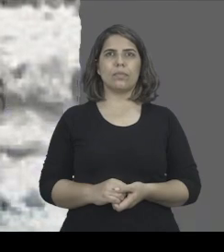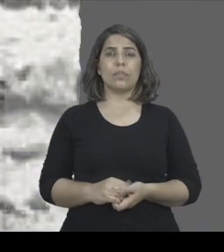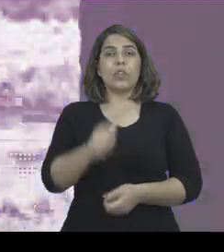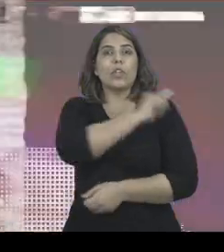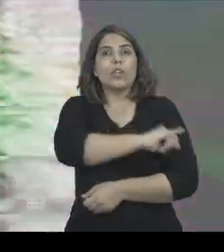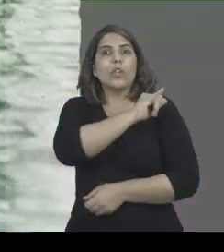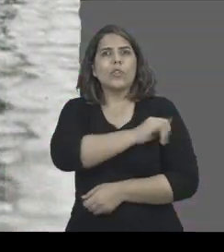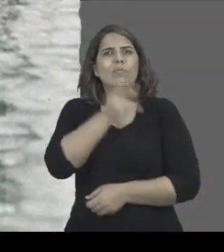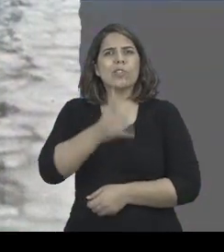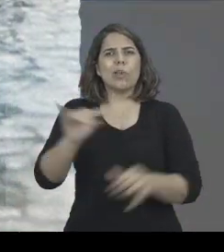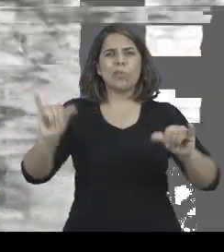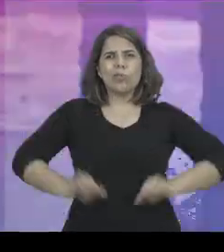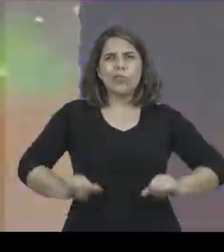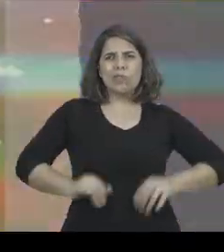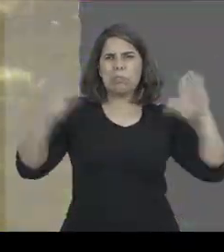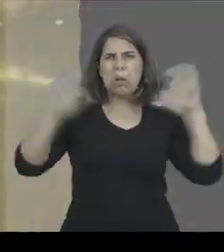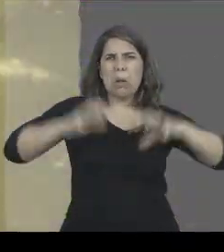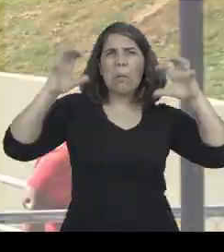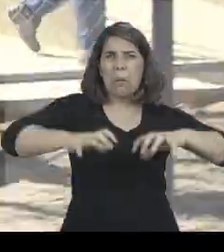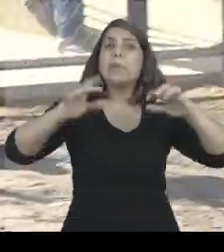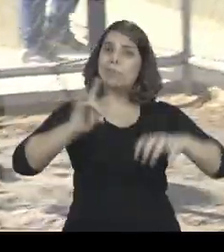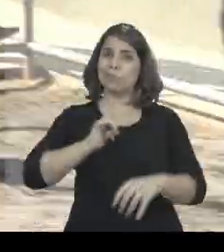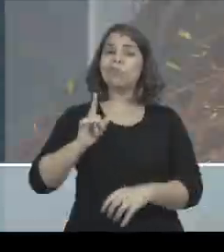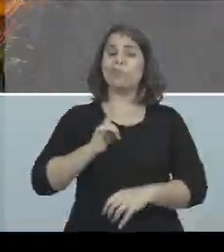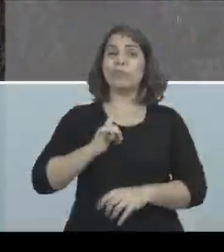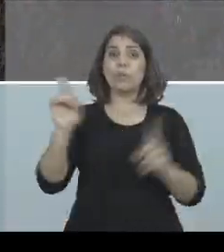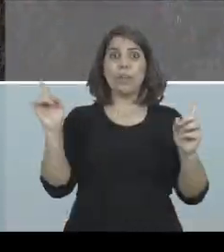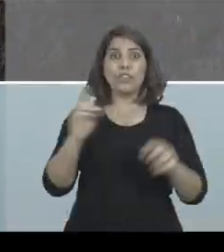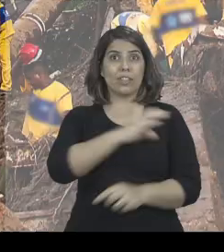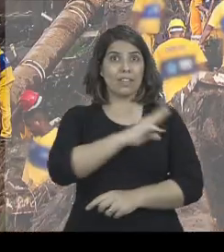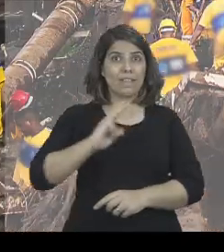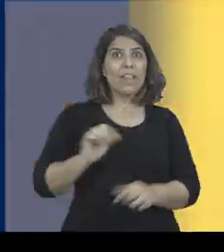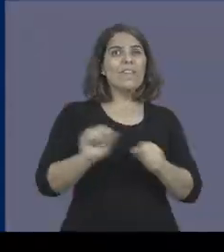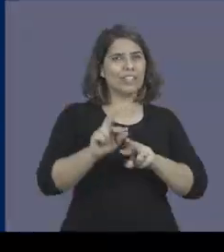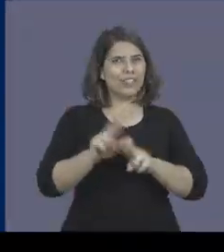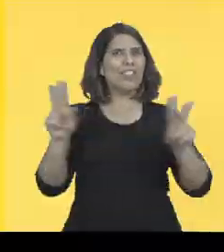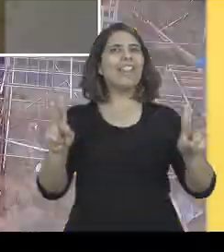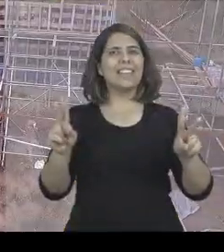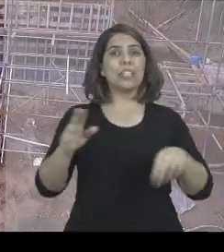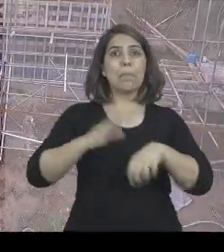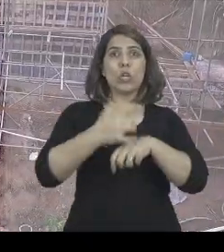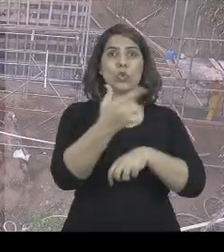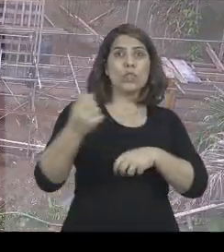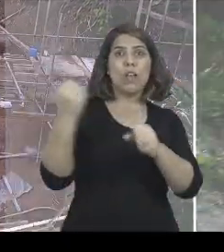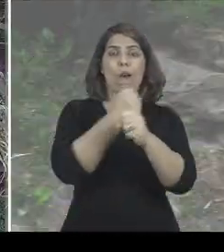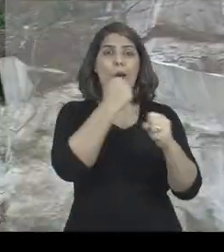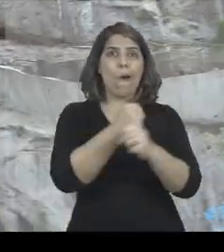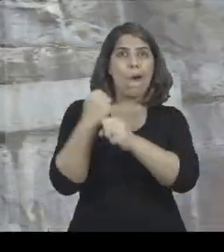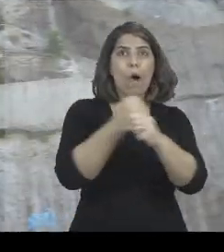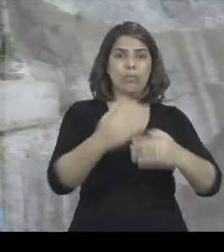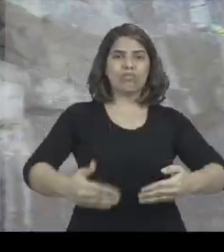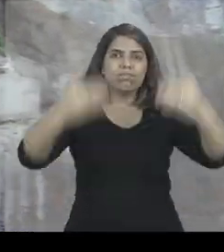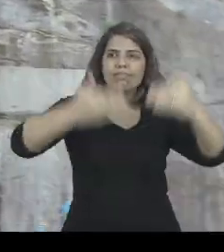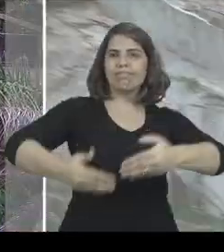O rio sempre sofreu tragédias durante os temporais, mas Crivella fez a diferença. Foram mais de 200 obras de contenção